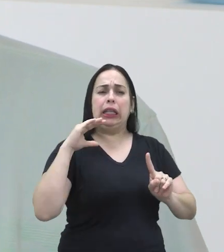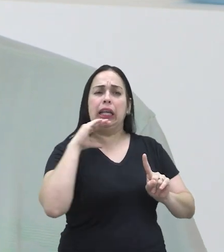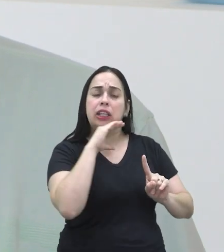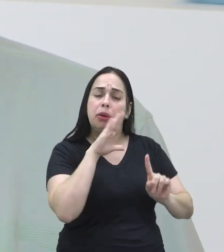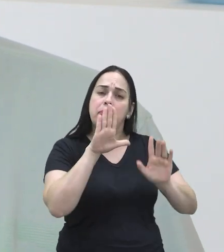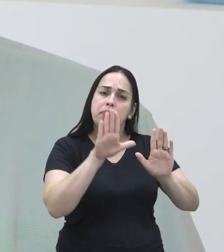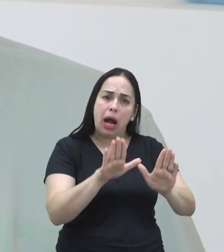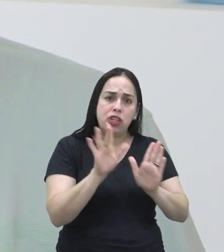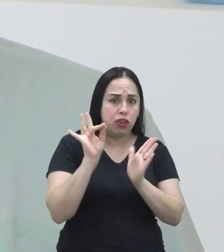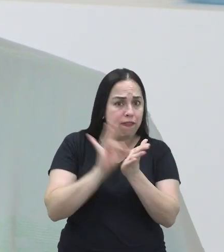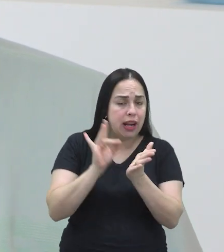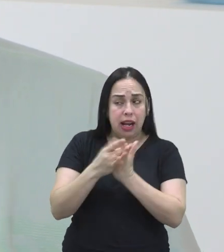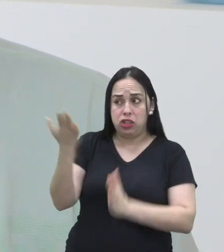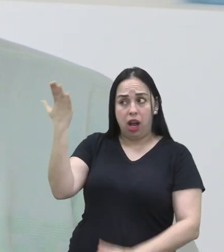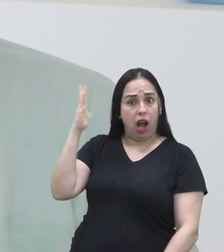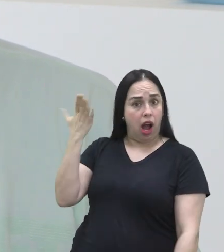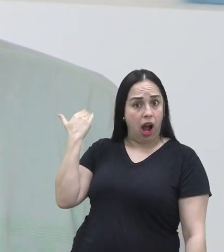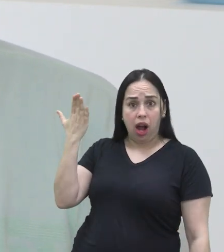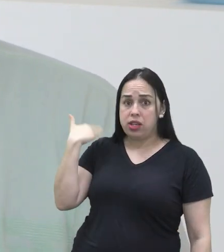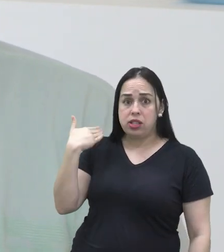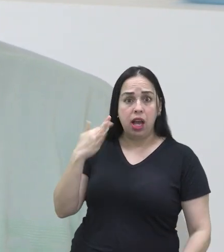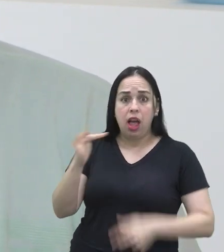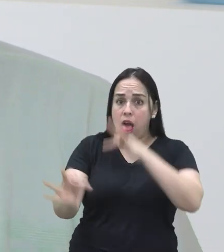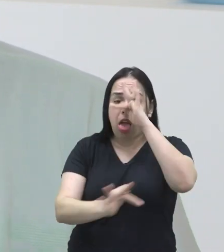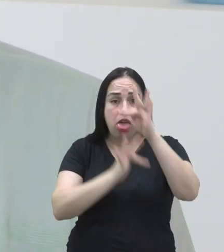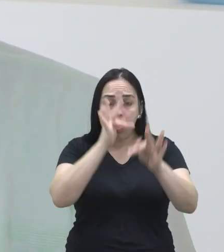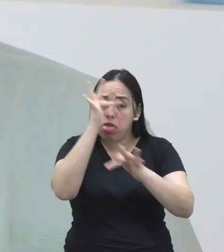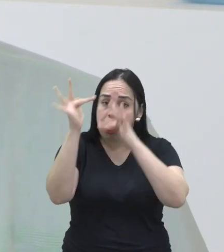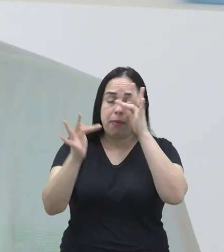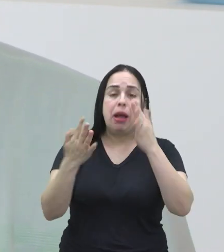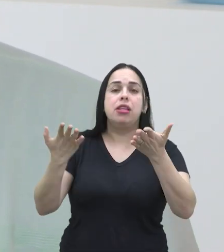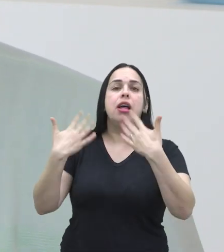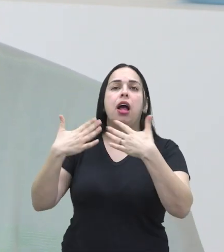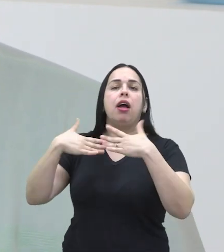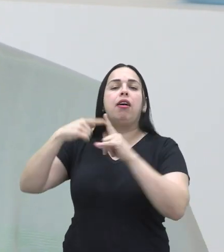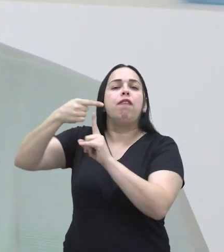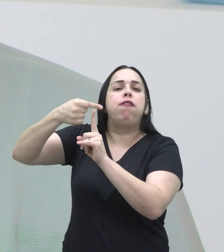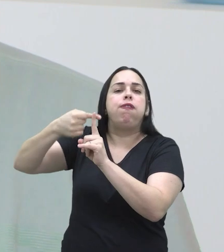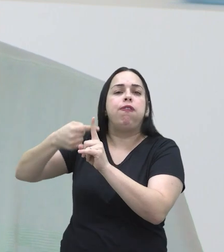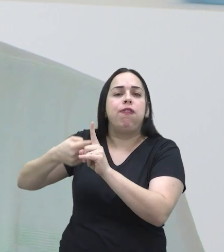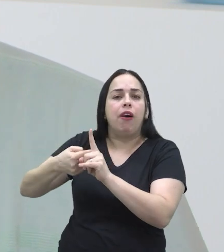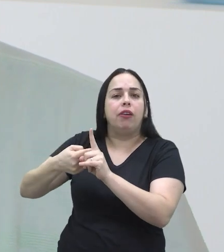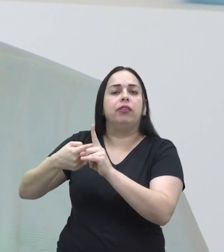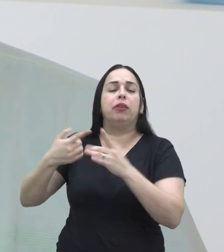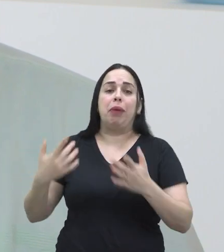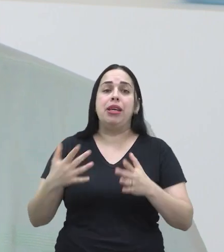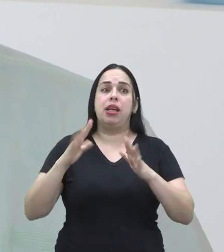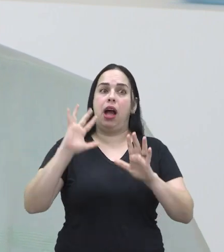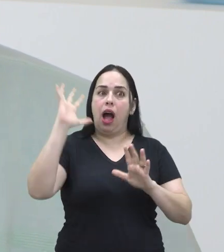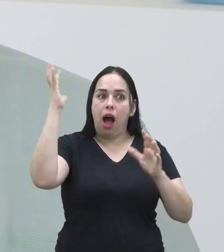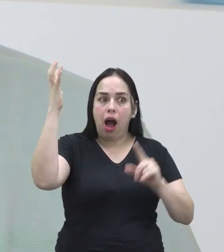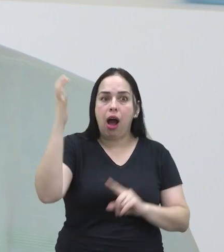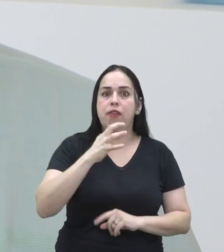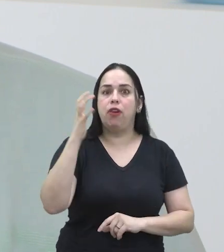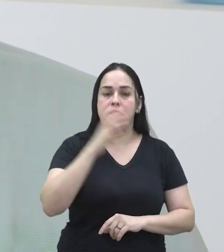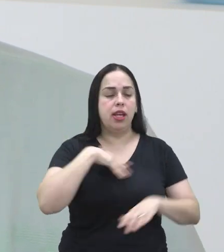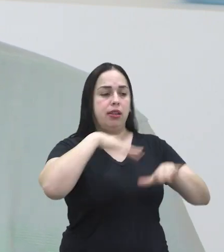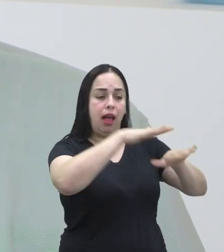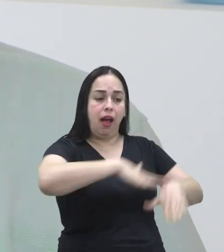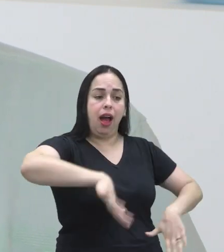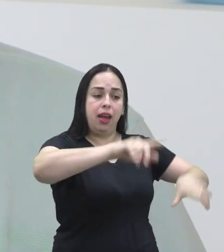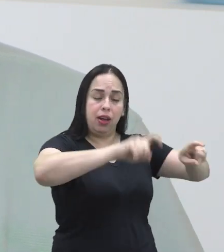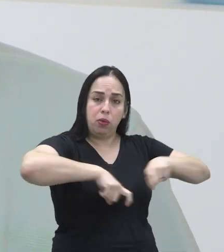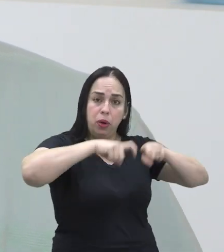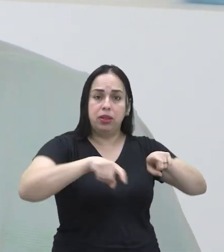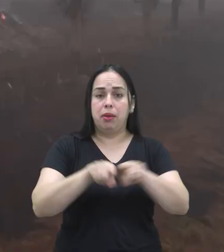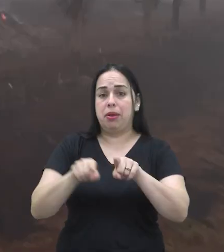é a primavera. Isso tudo afeta toda a nossa região e toda a nossa cadeia, seja na área rural ou seja aqui